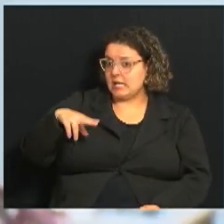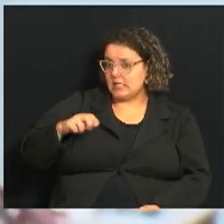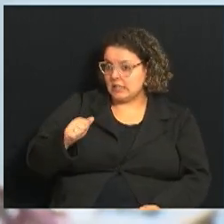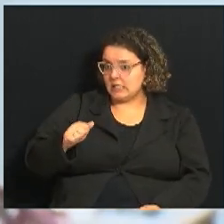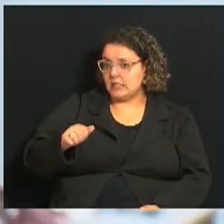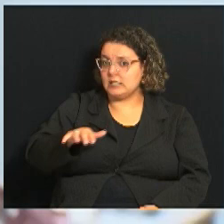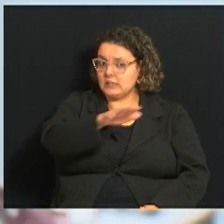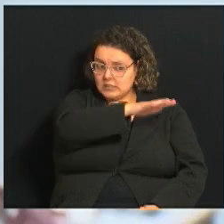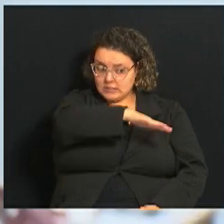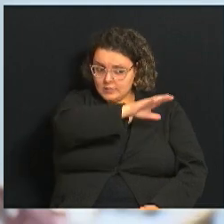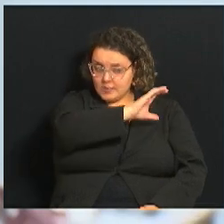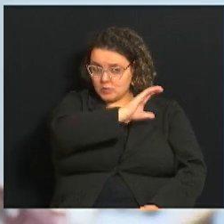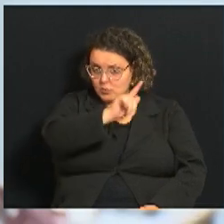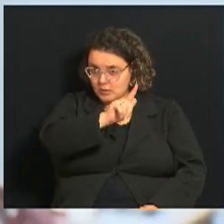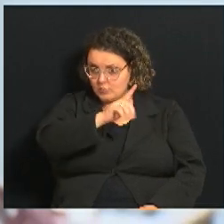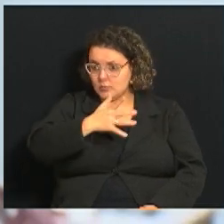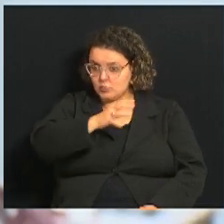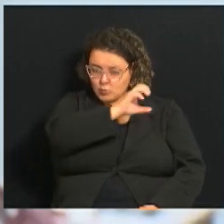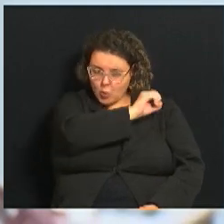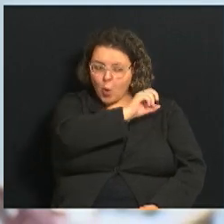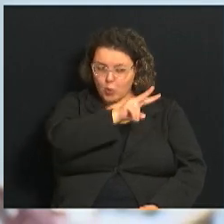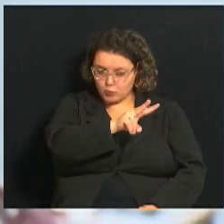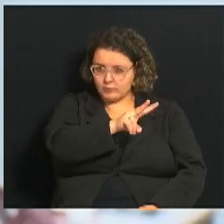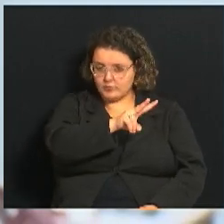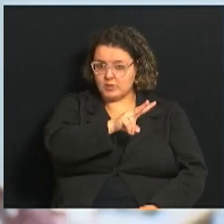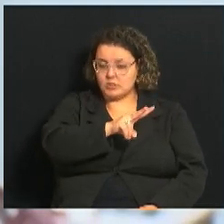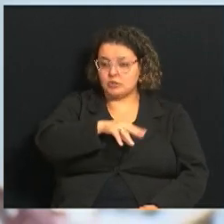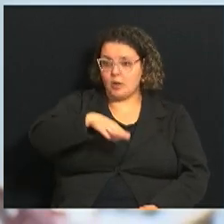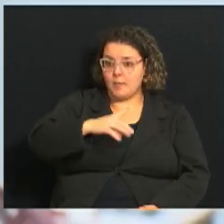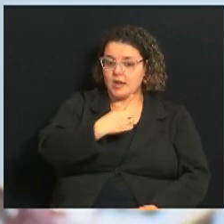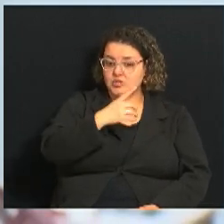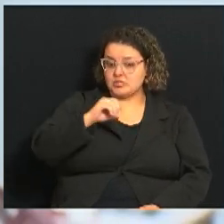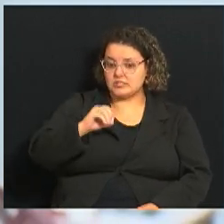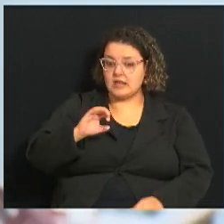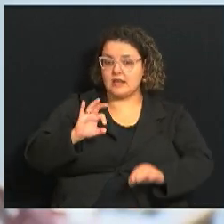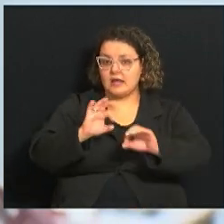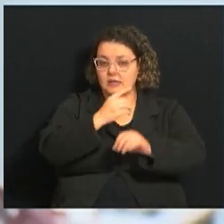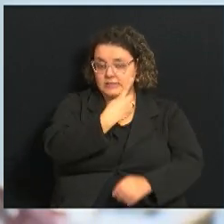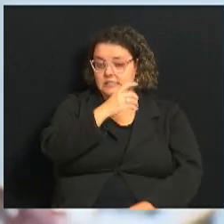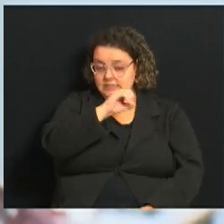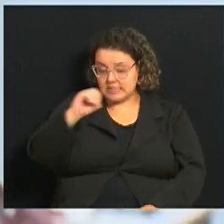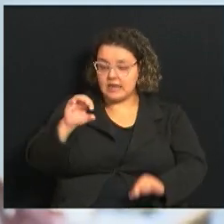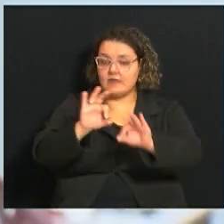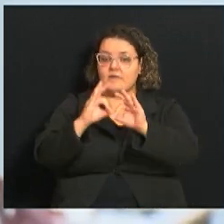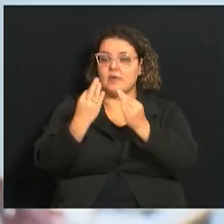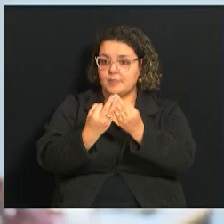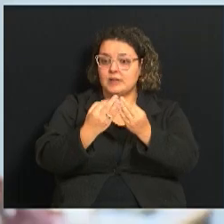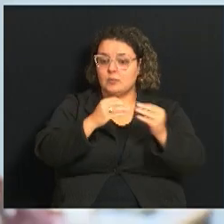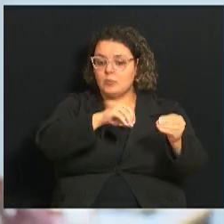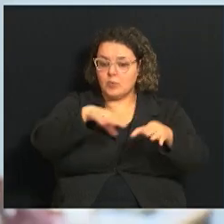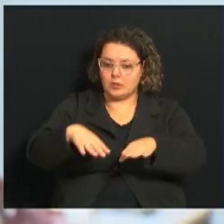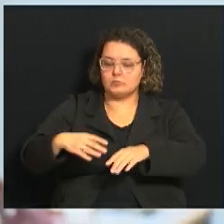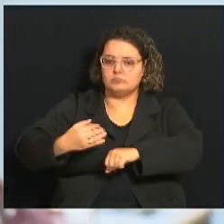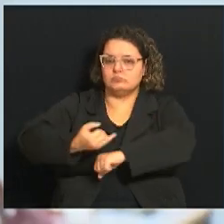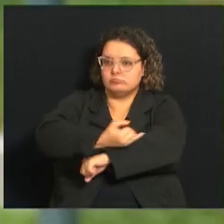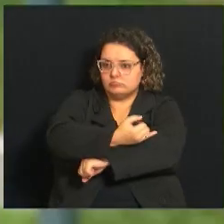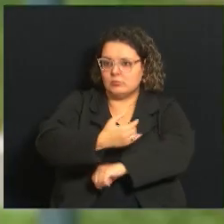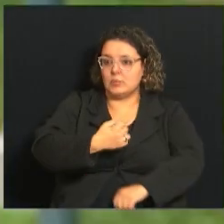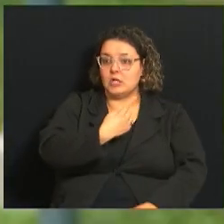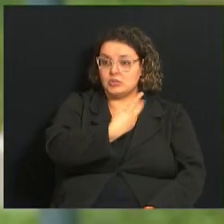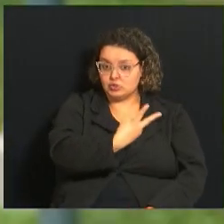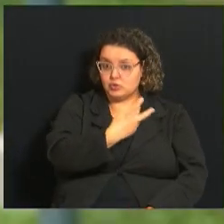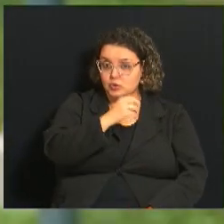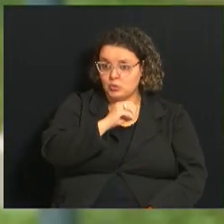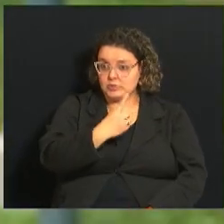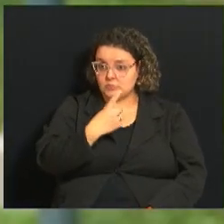do Ouro Verde, que por volta de 100 famílias precisaram ser removidas por conta de obras de infraestrutura, isso desde 2017.